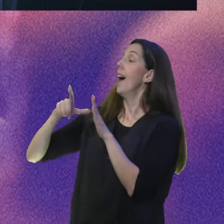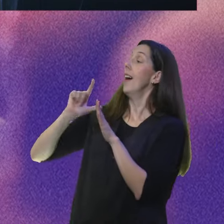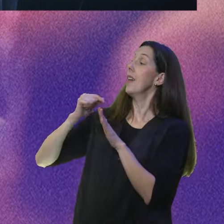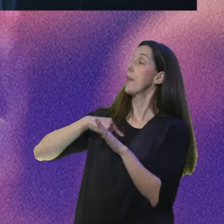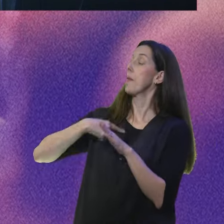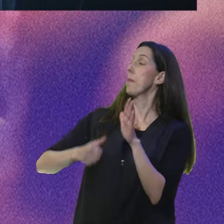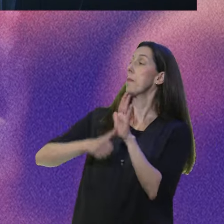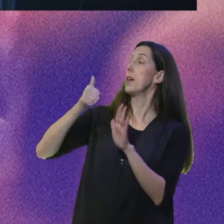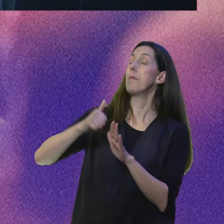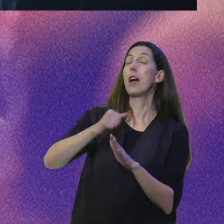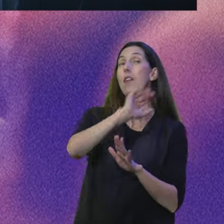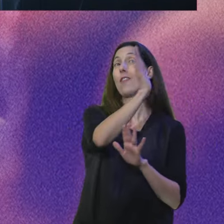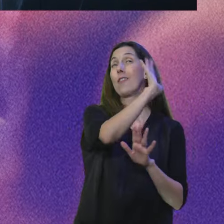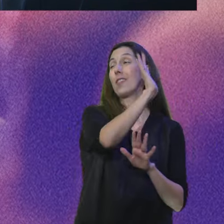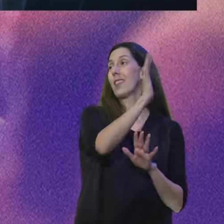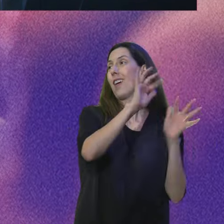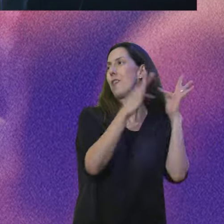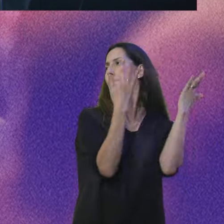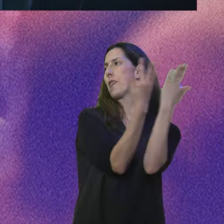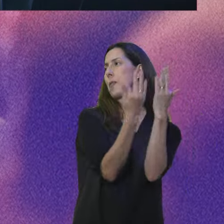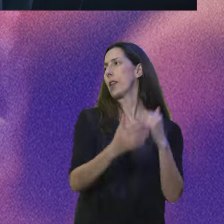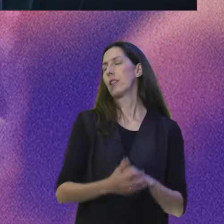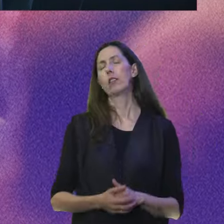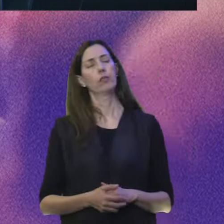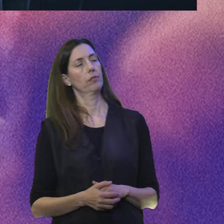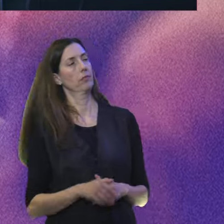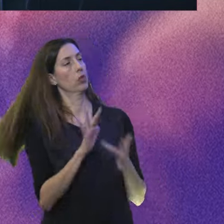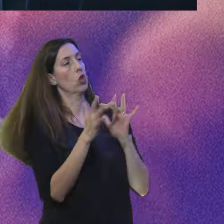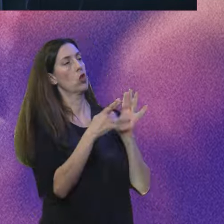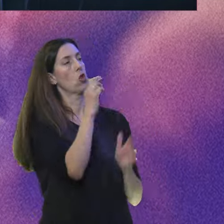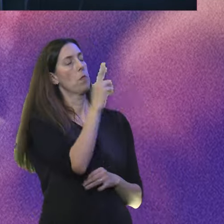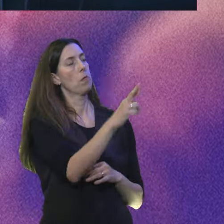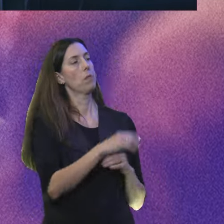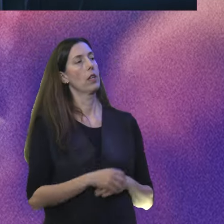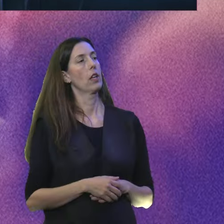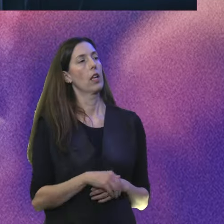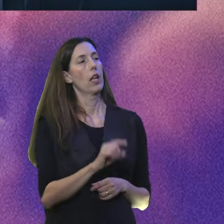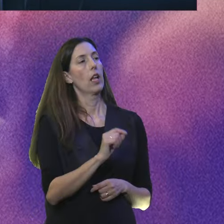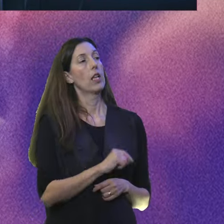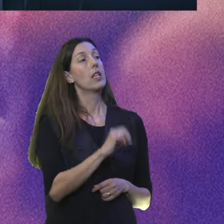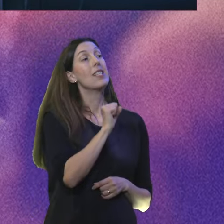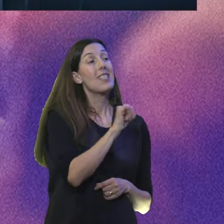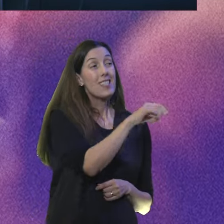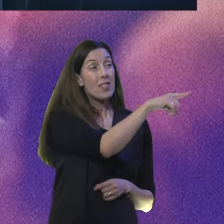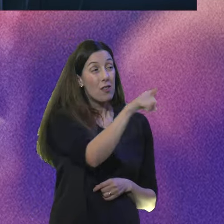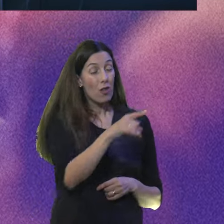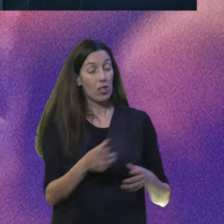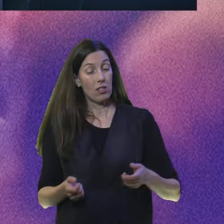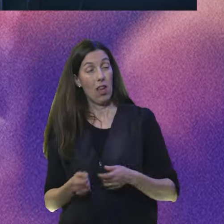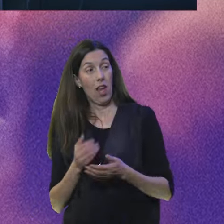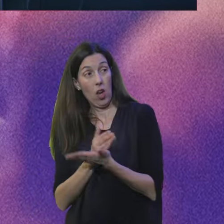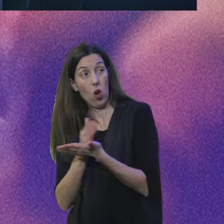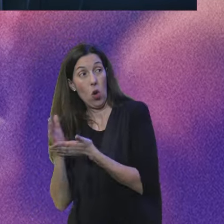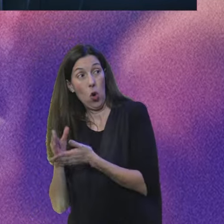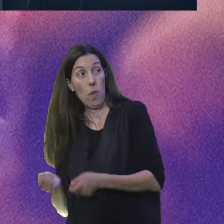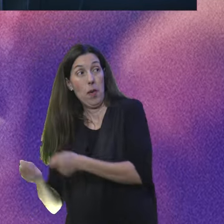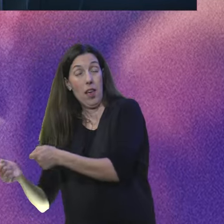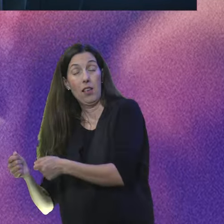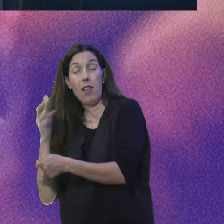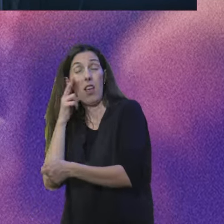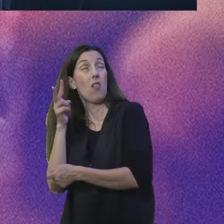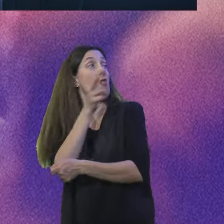voltar e despedir-me da minha família. Jesus respondeu: ninguém que põe a mão no arado e olha para trás é apto para o reino de